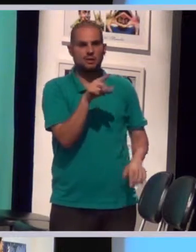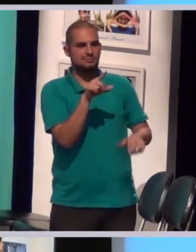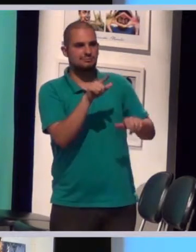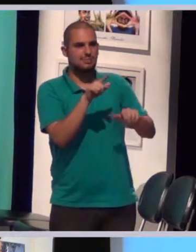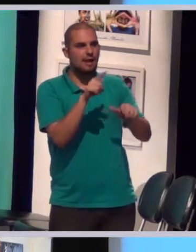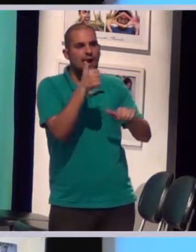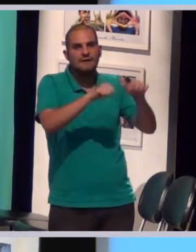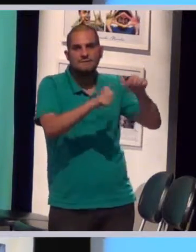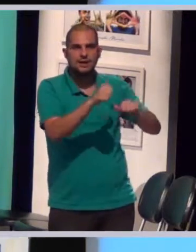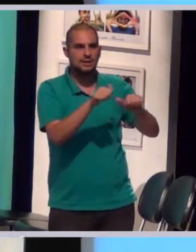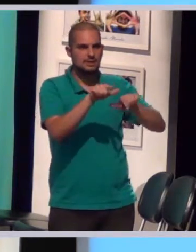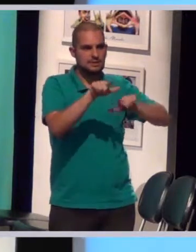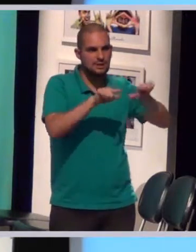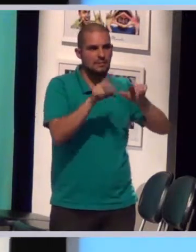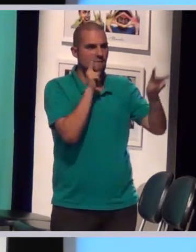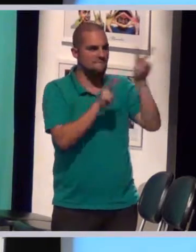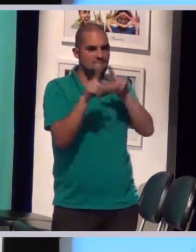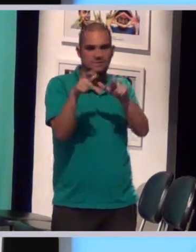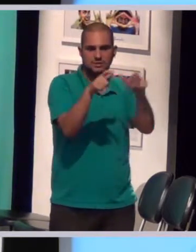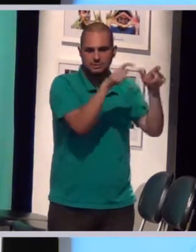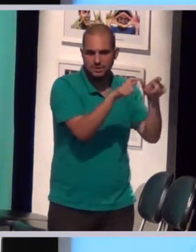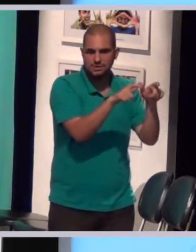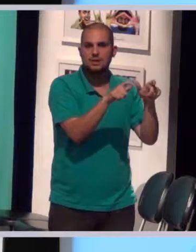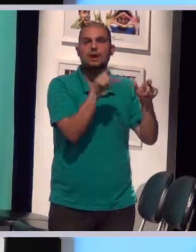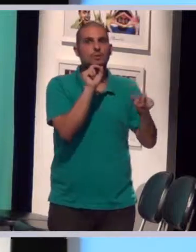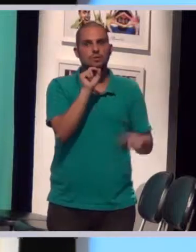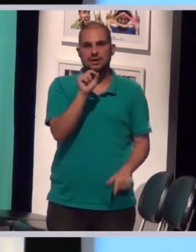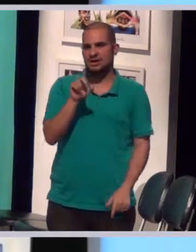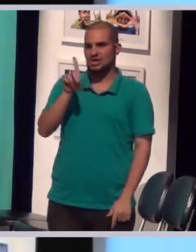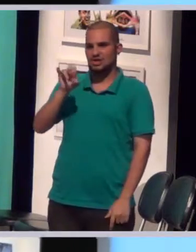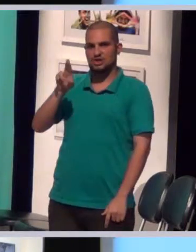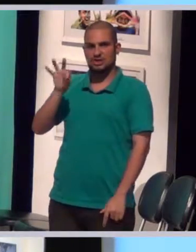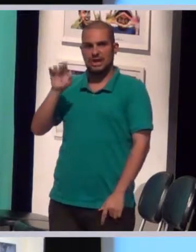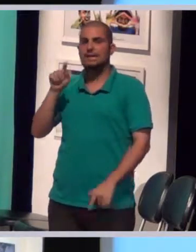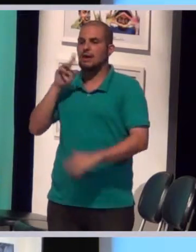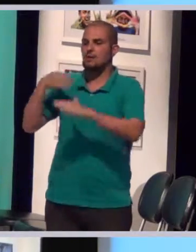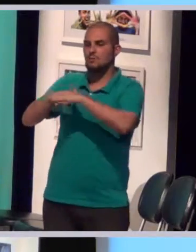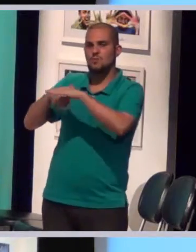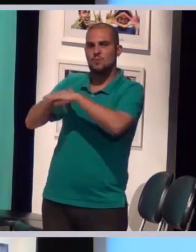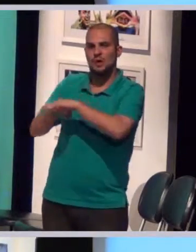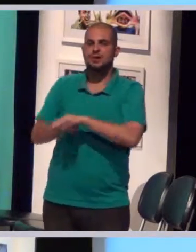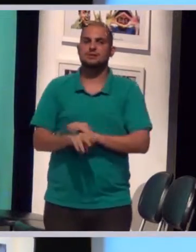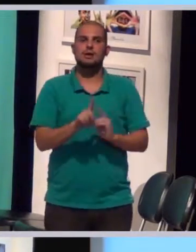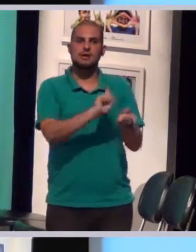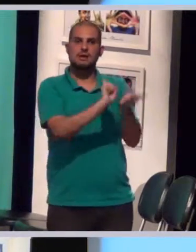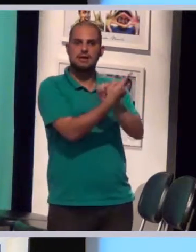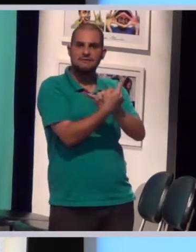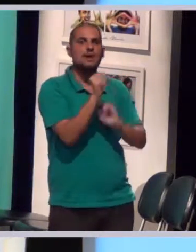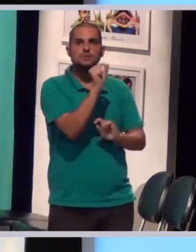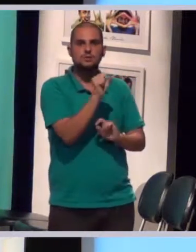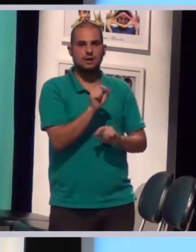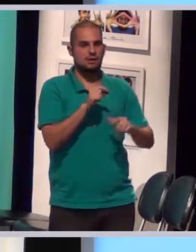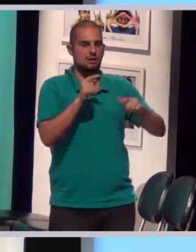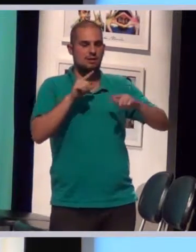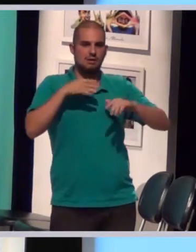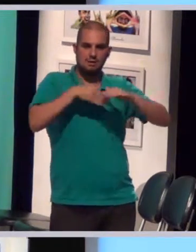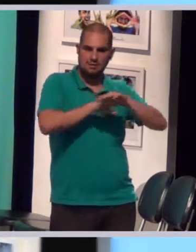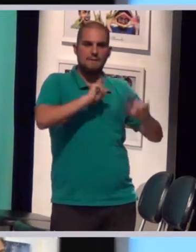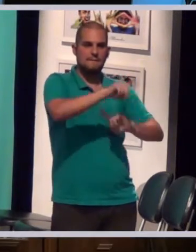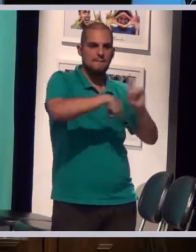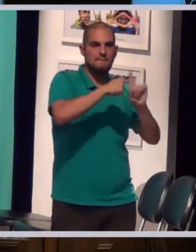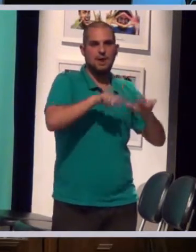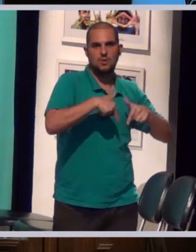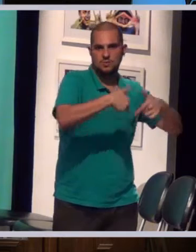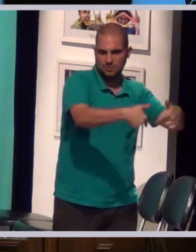visoespacial. Ordem direta avalia apenas armazenagem, e ordem inversa avalia também operação, quando você tem que fazer algo mais